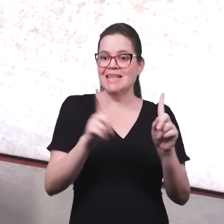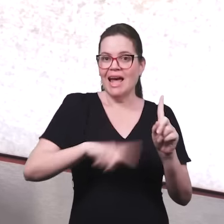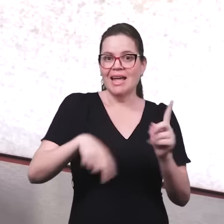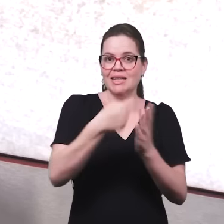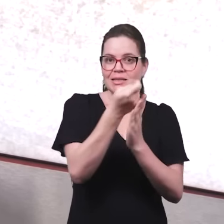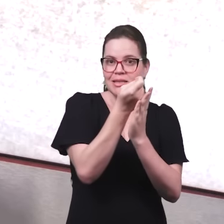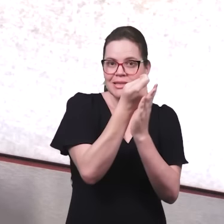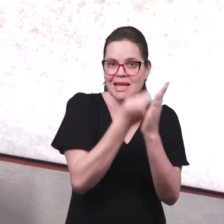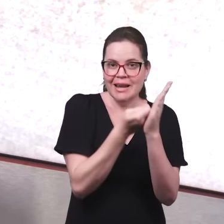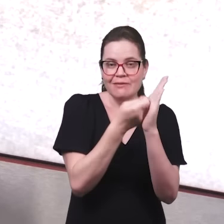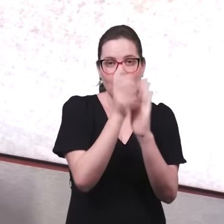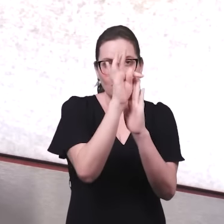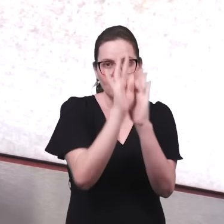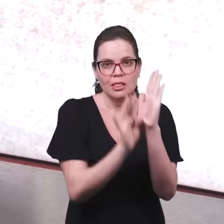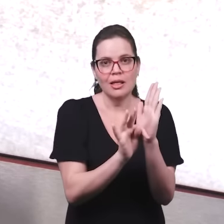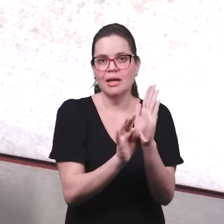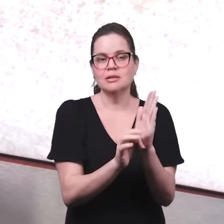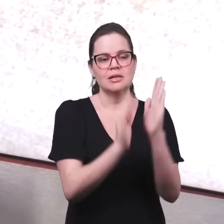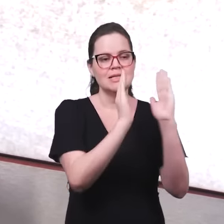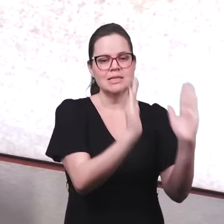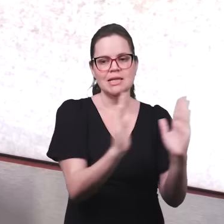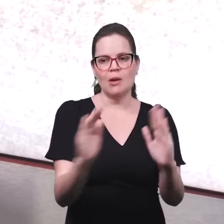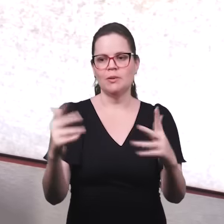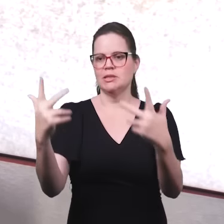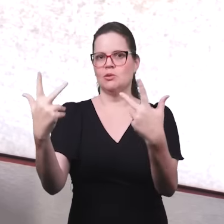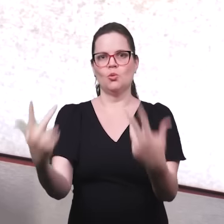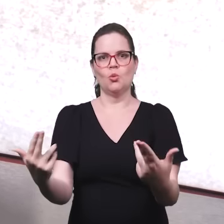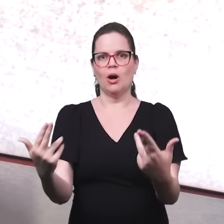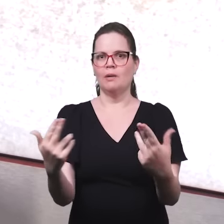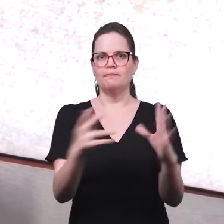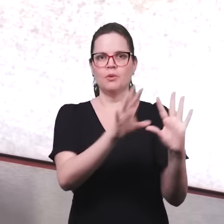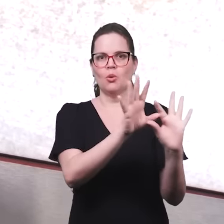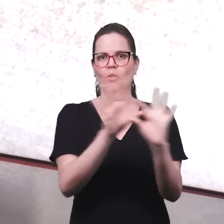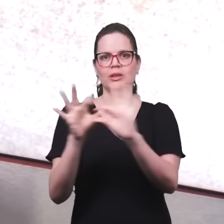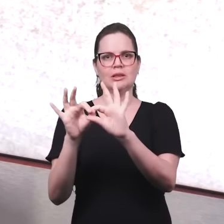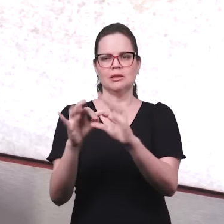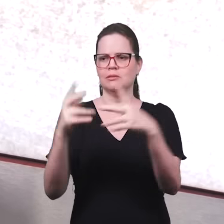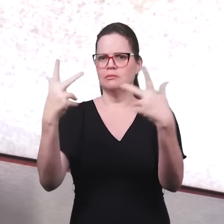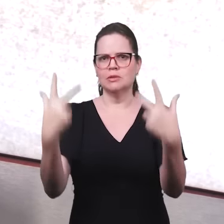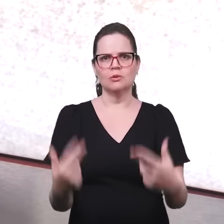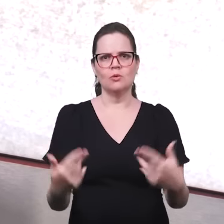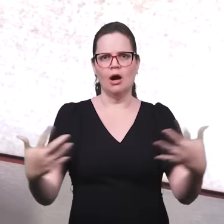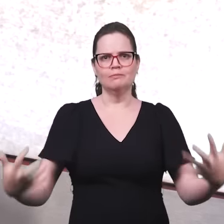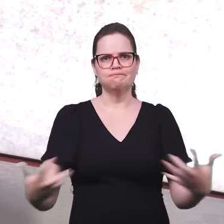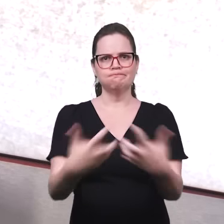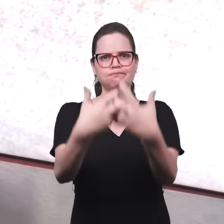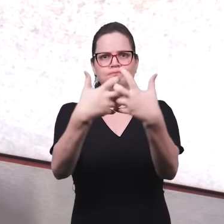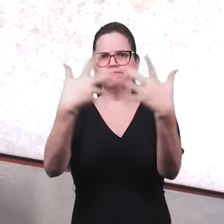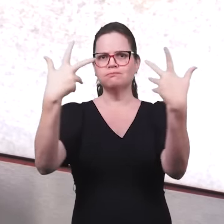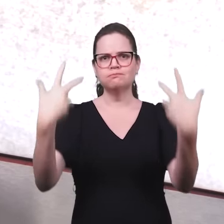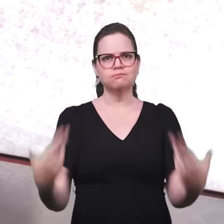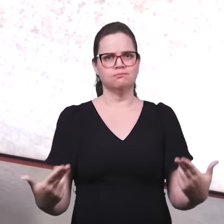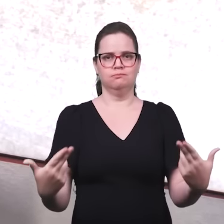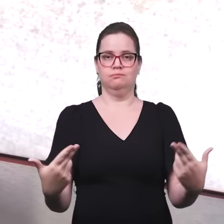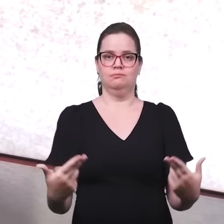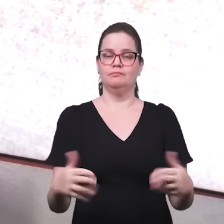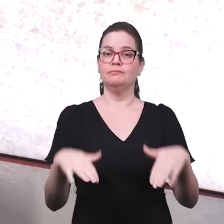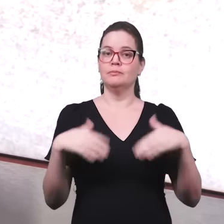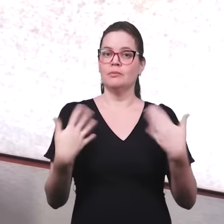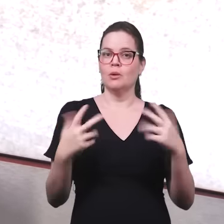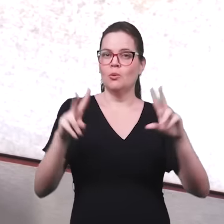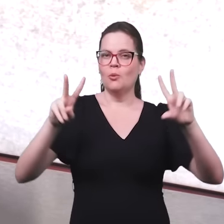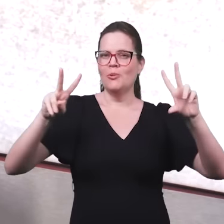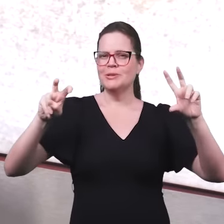incrível que pareça, numa mesma sequência e numa mesma coerência. Então, sobre o assunto básico